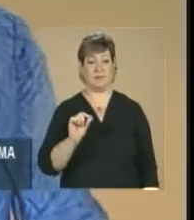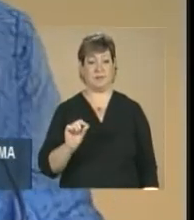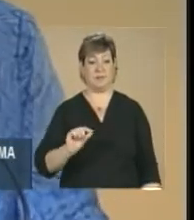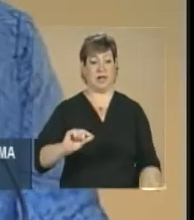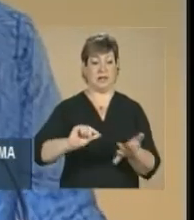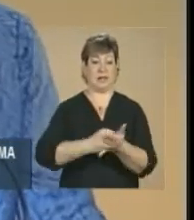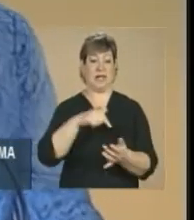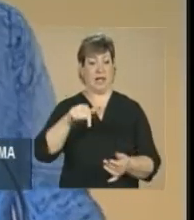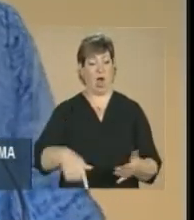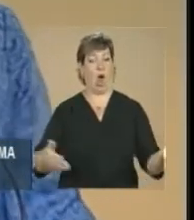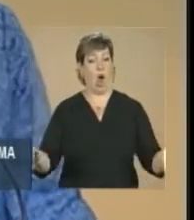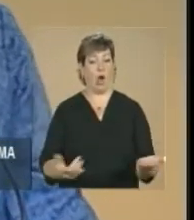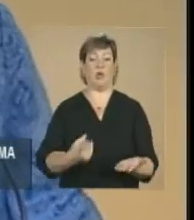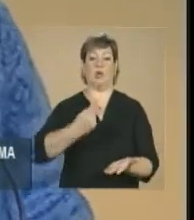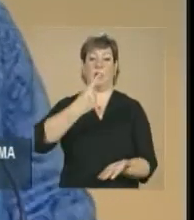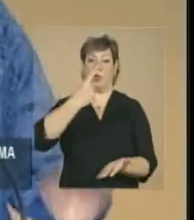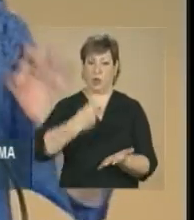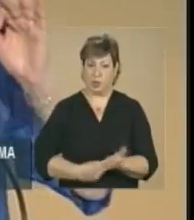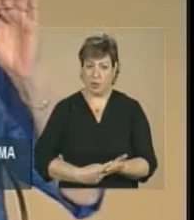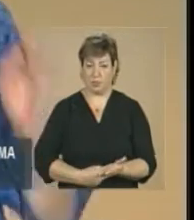hoje o compromisso de